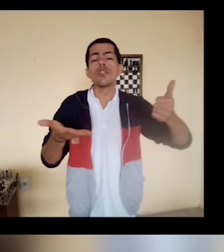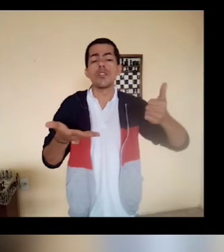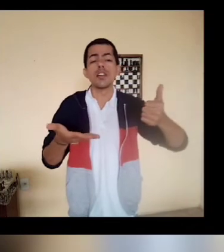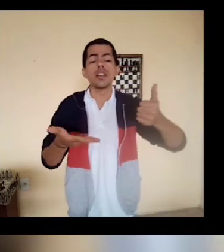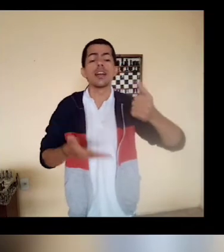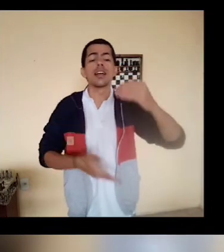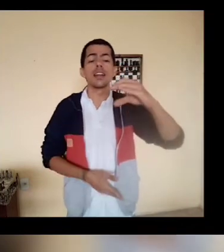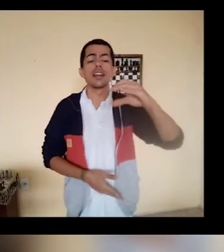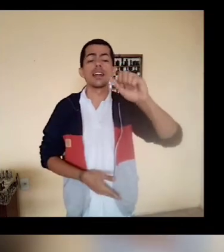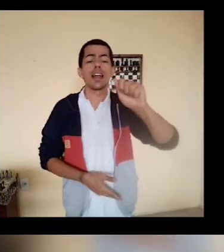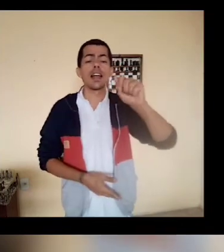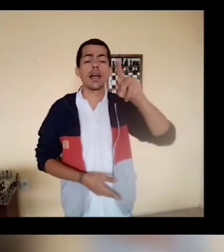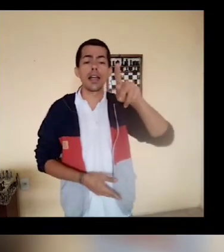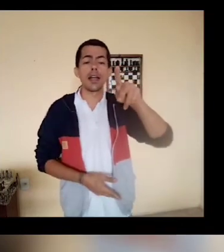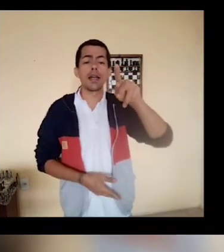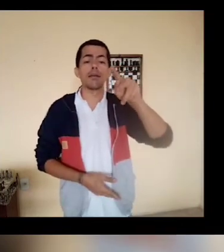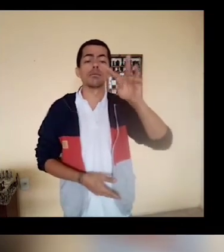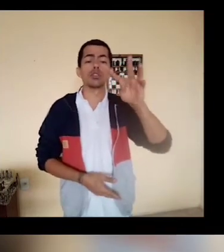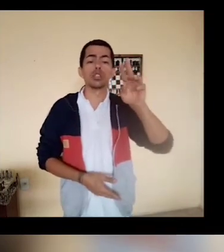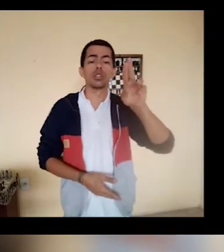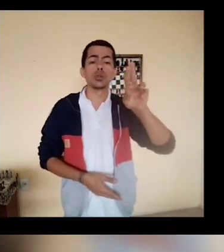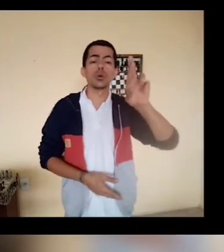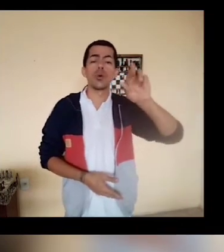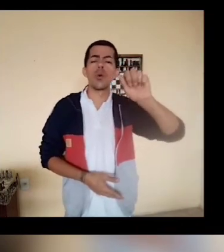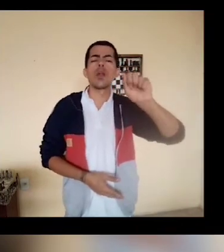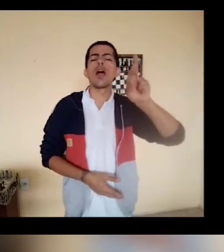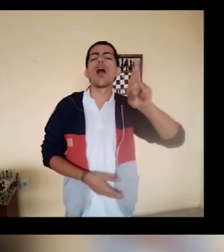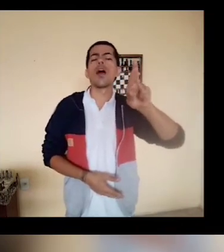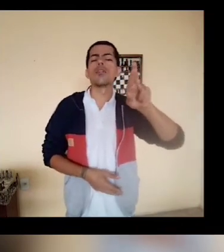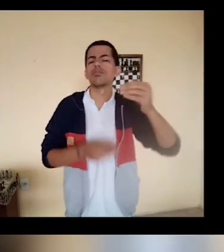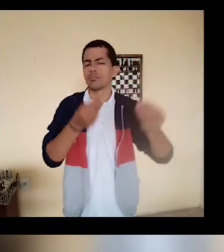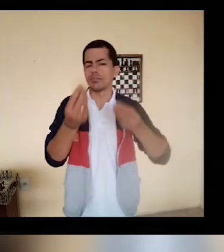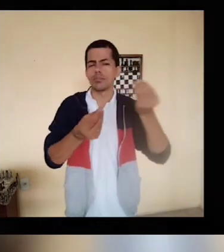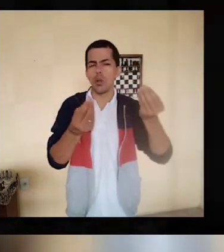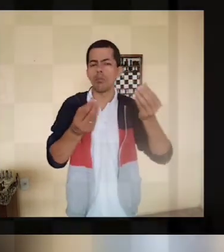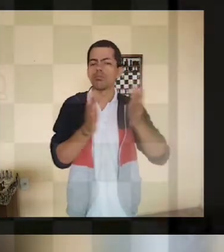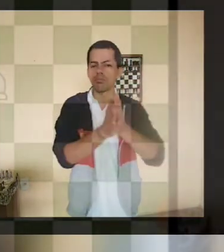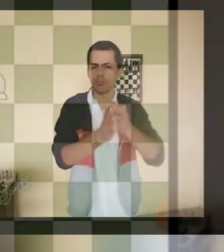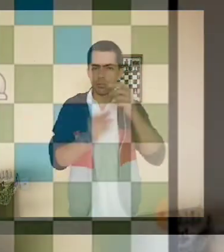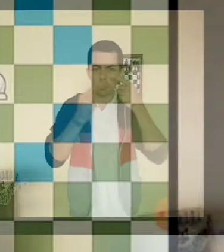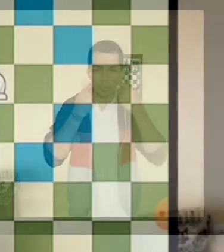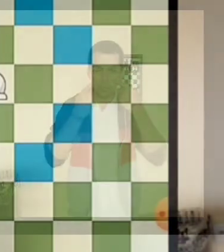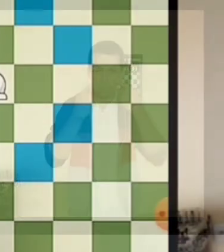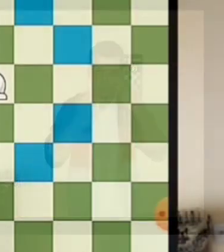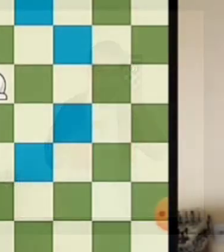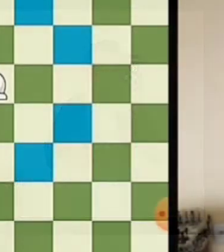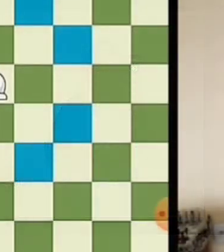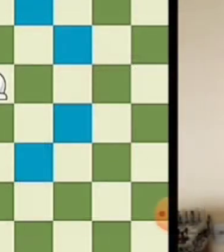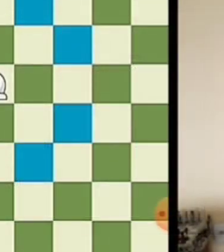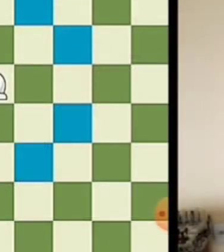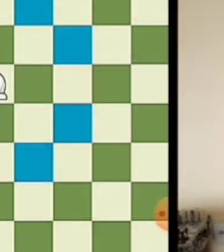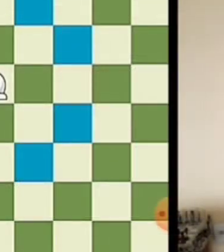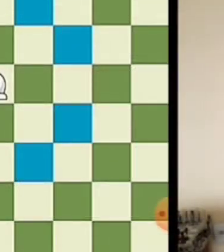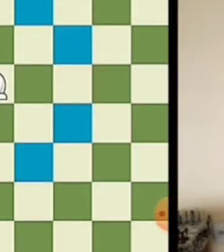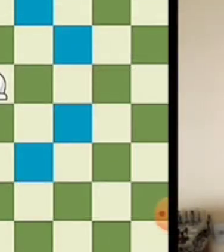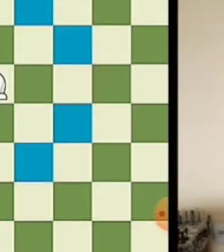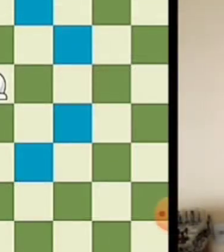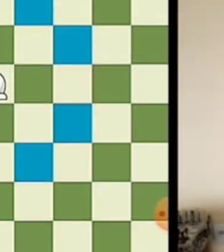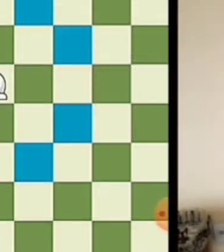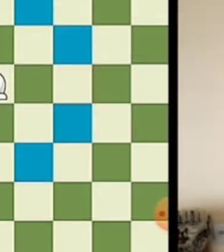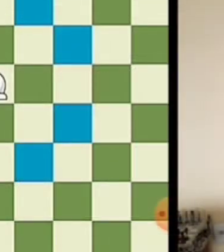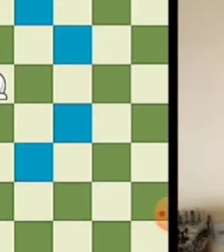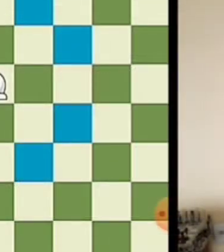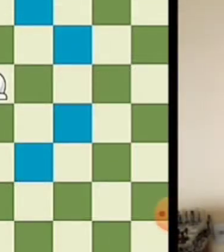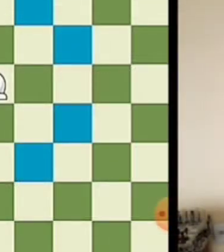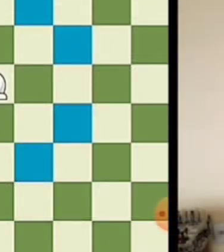Mas como se dá então a captura usando o nosso cavalo? Olha só aí os movimentos que o